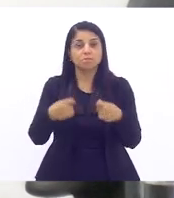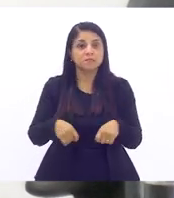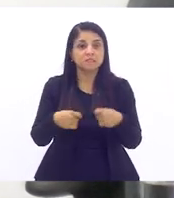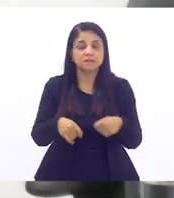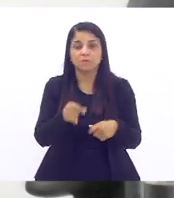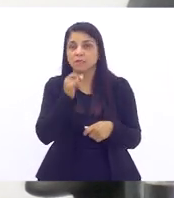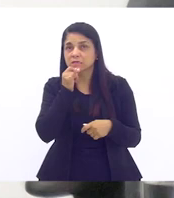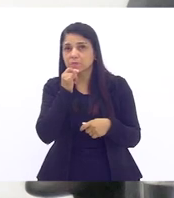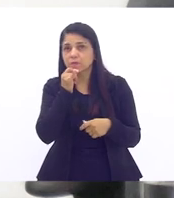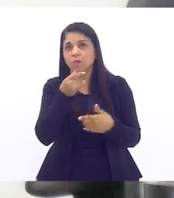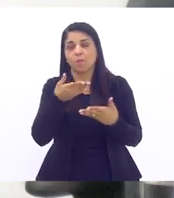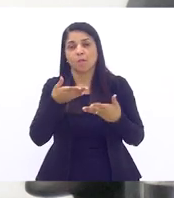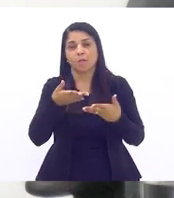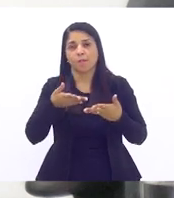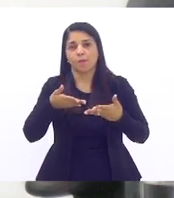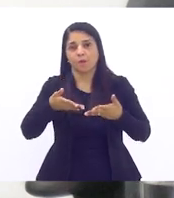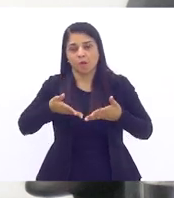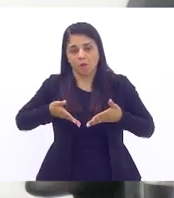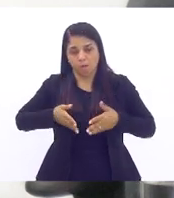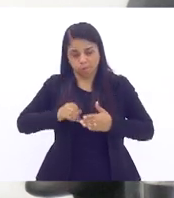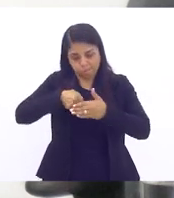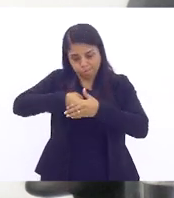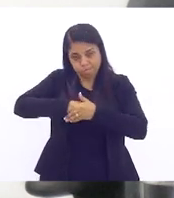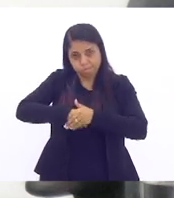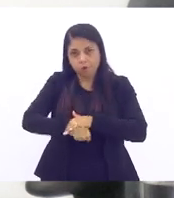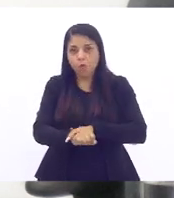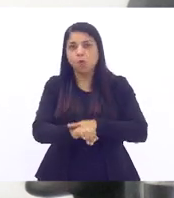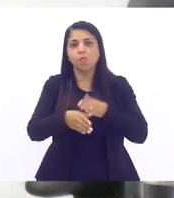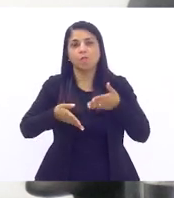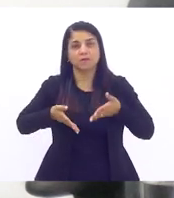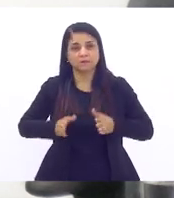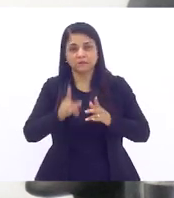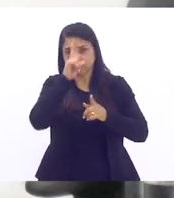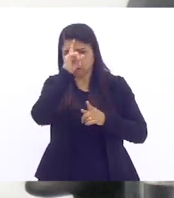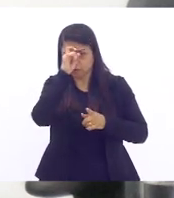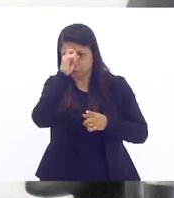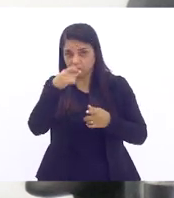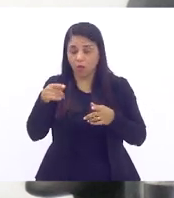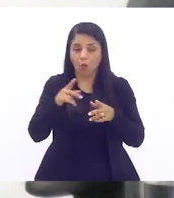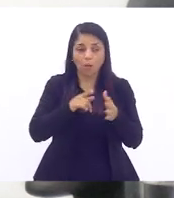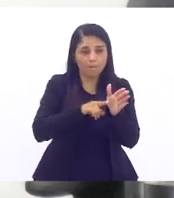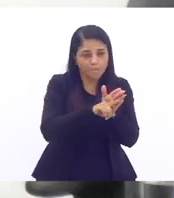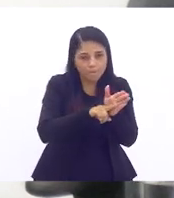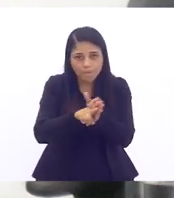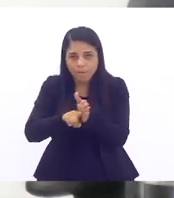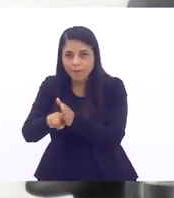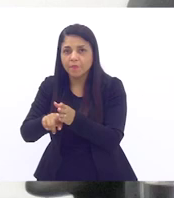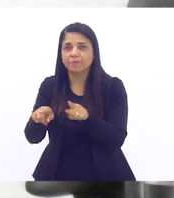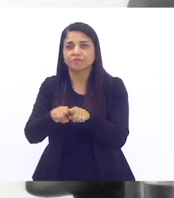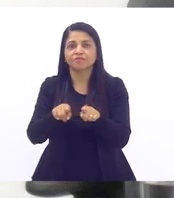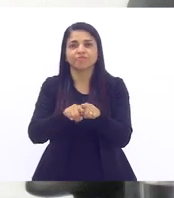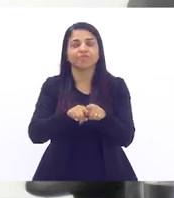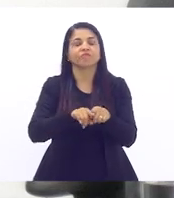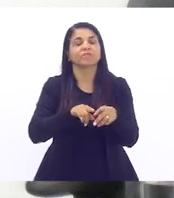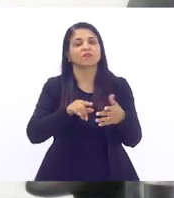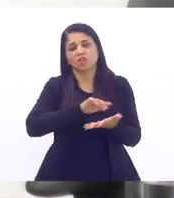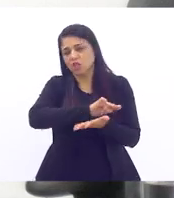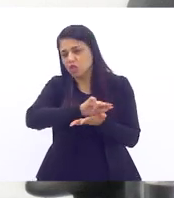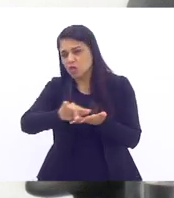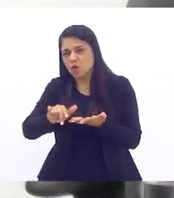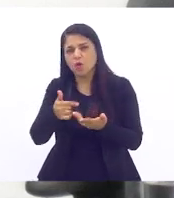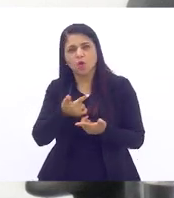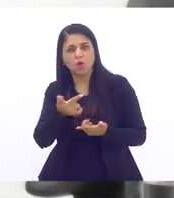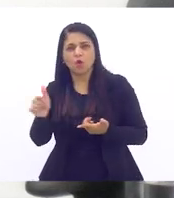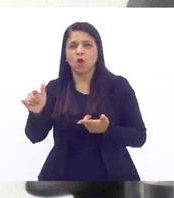de maternidade que possam fazer esse mapeamento nós precisamos de necessidades primárias secundárias terciárias